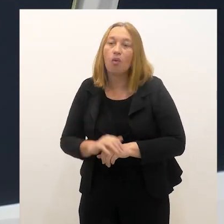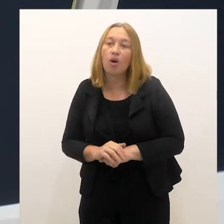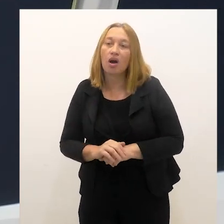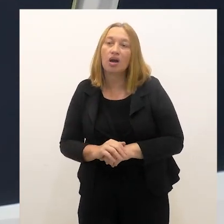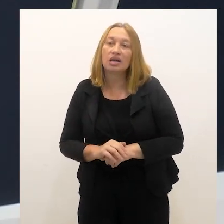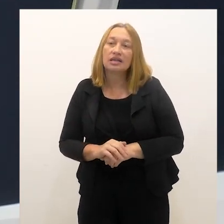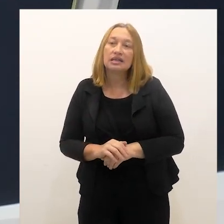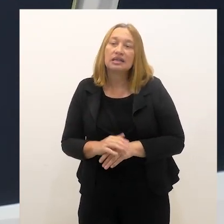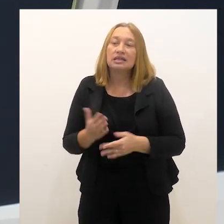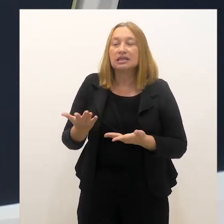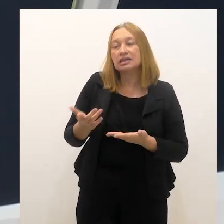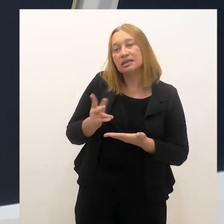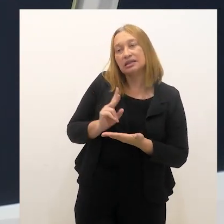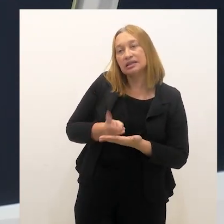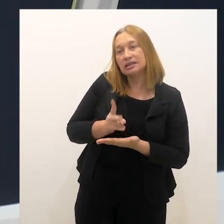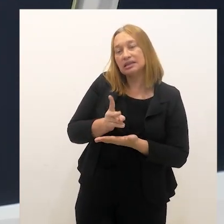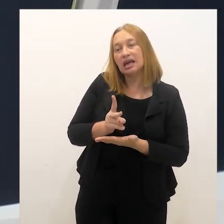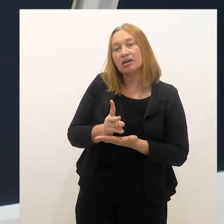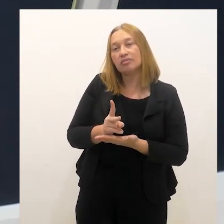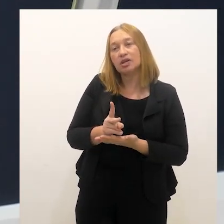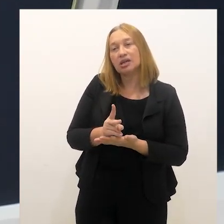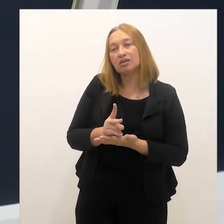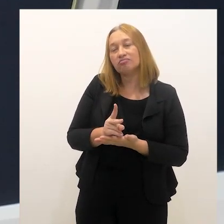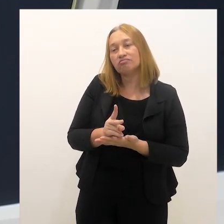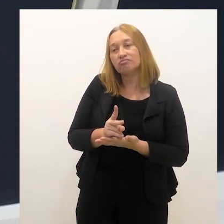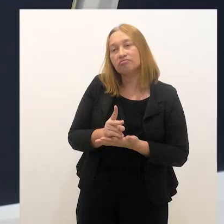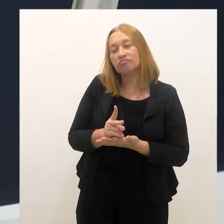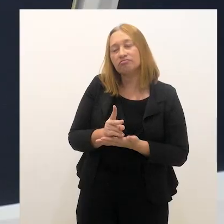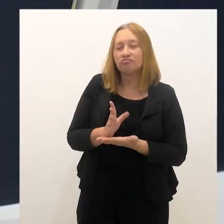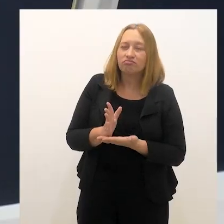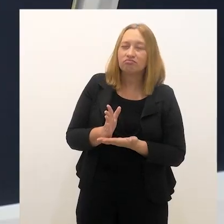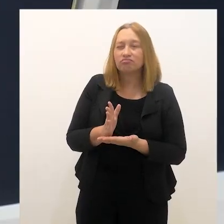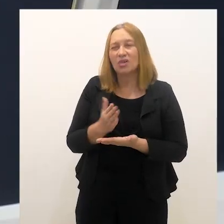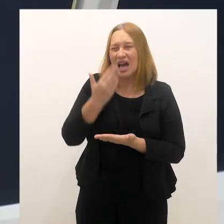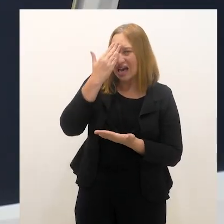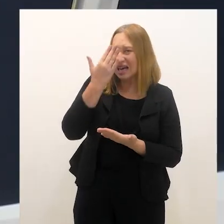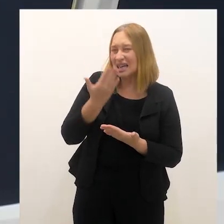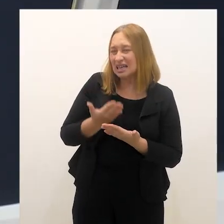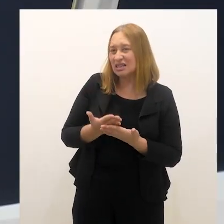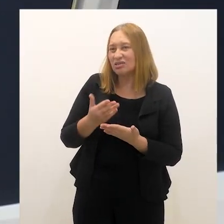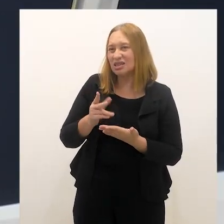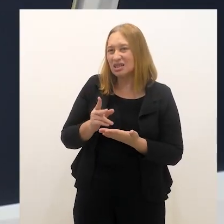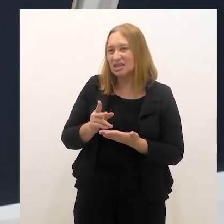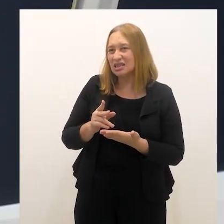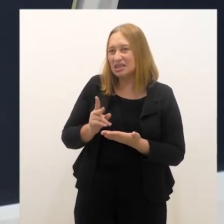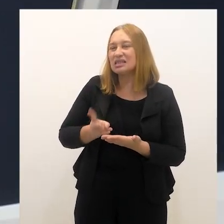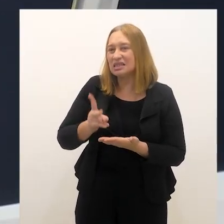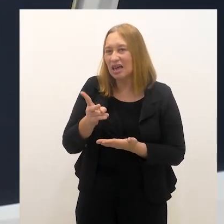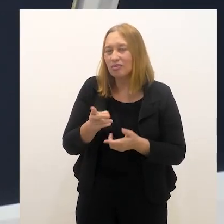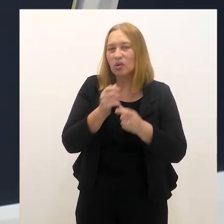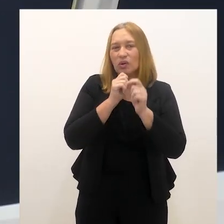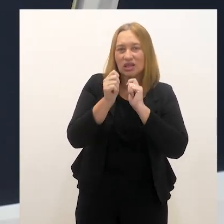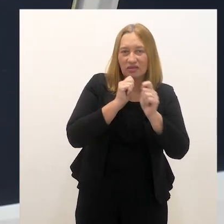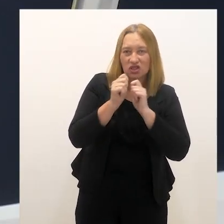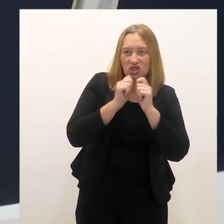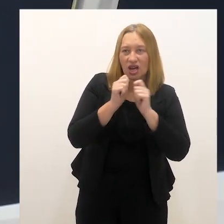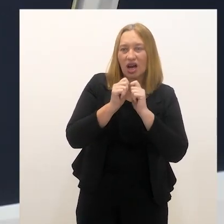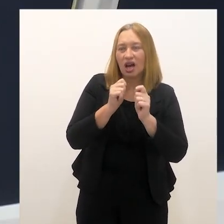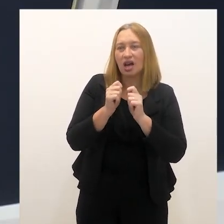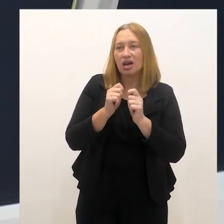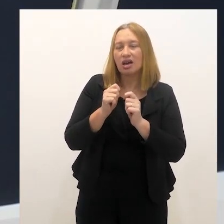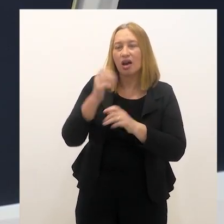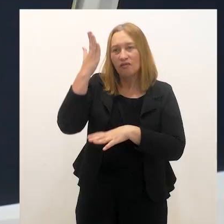E na maioria das vezes, na maioria não, acredito que em todas as vezes que eu consegui entrevistar